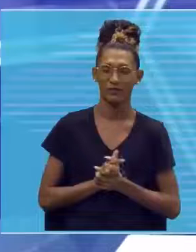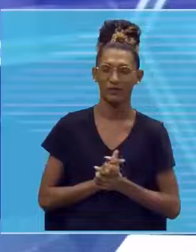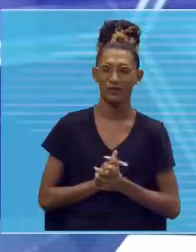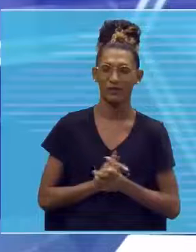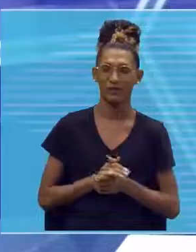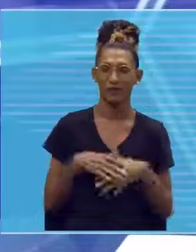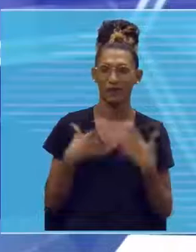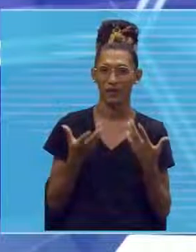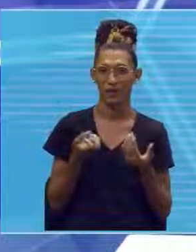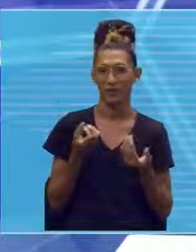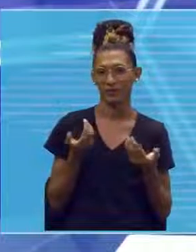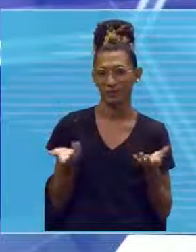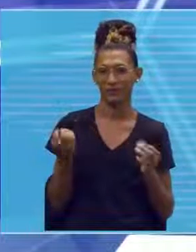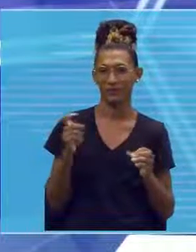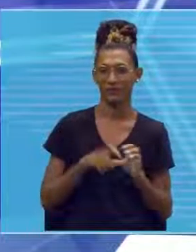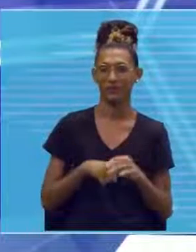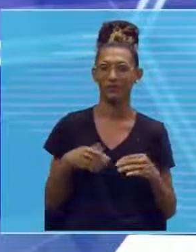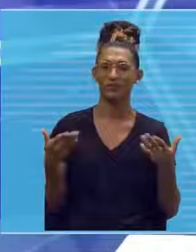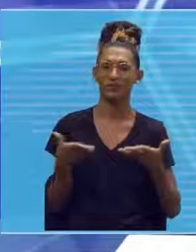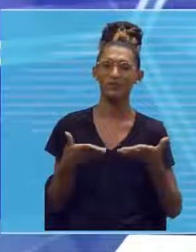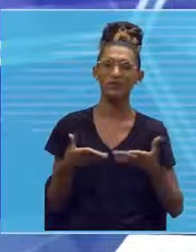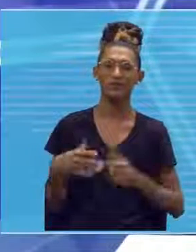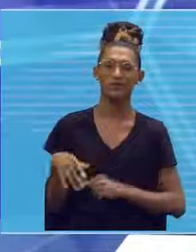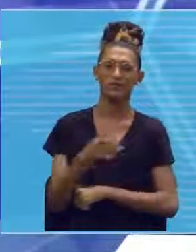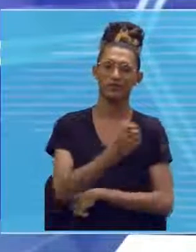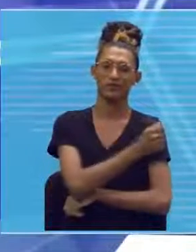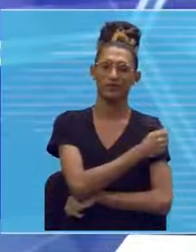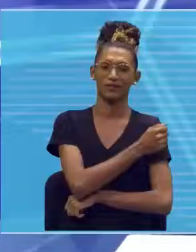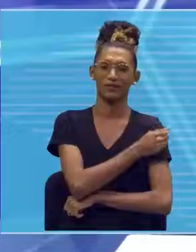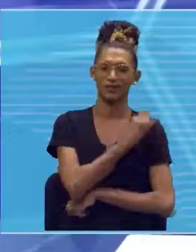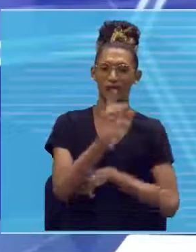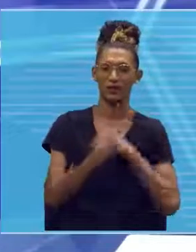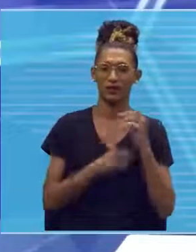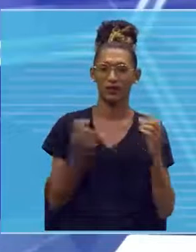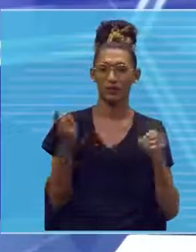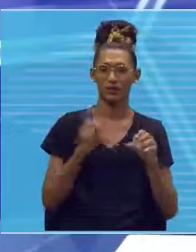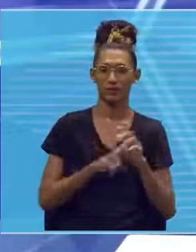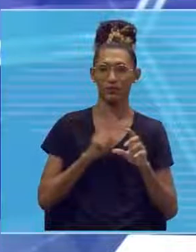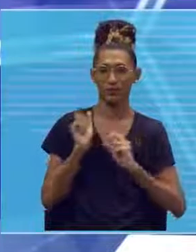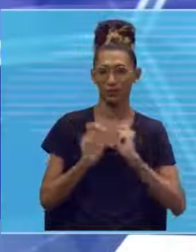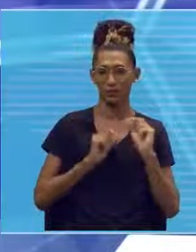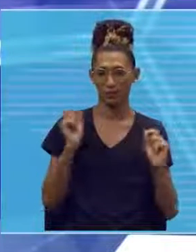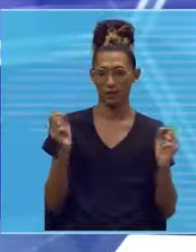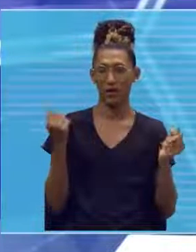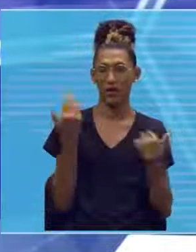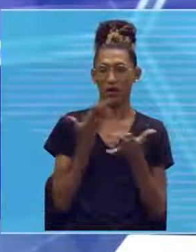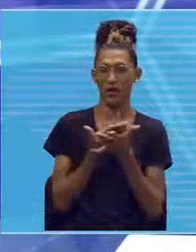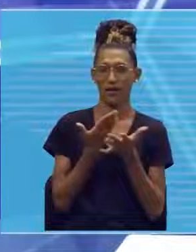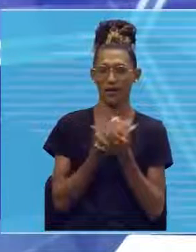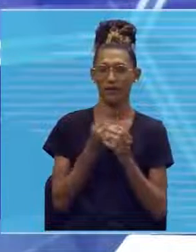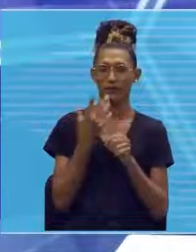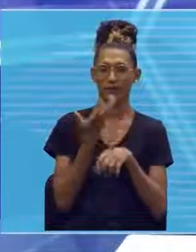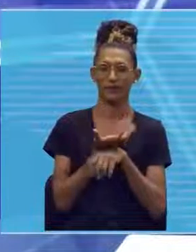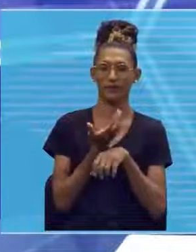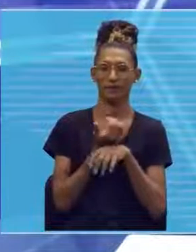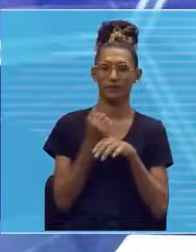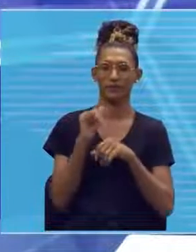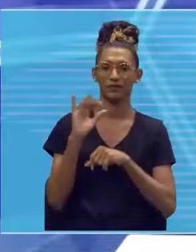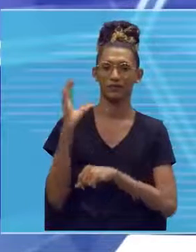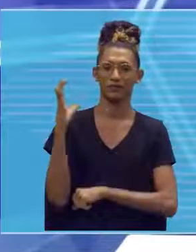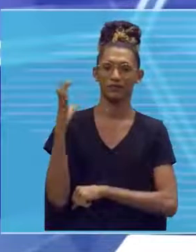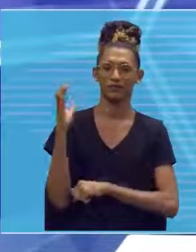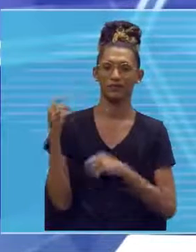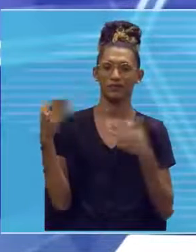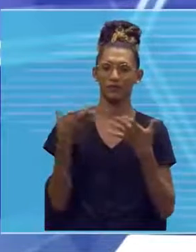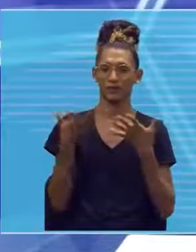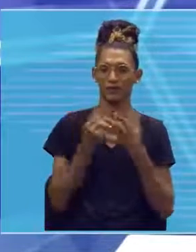é muito bem meus amores estamos aqui vol tando retornando a nossa aulinha de ciências e hoje a gente tá